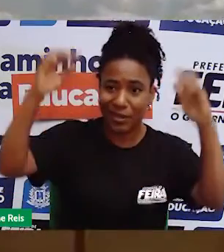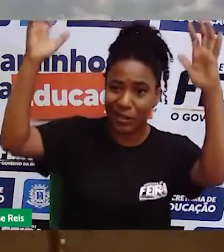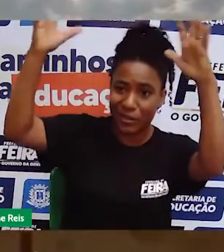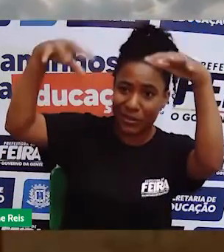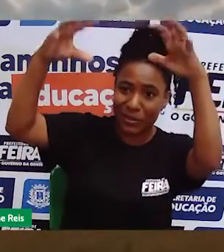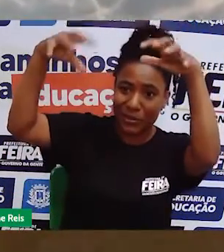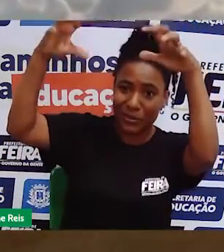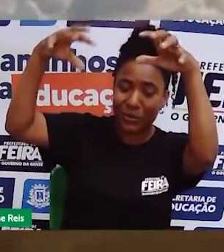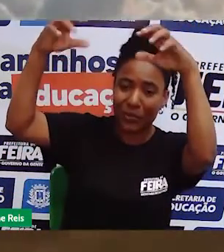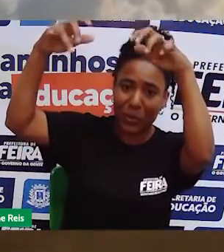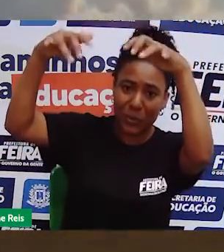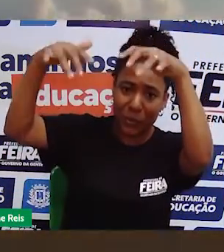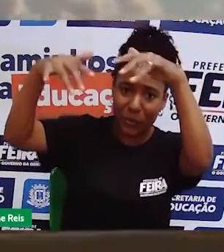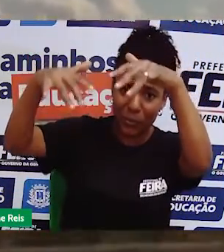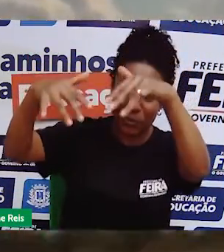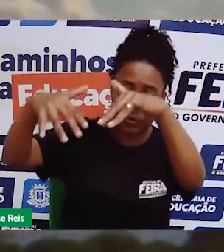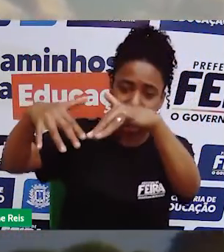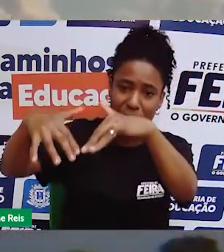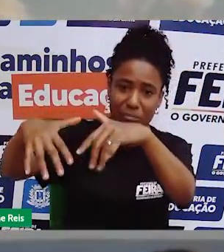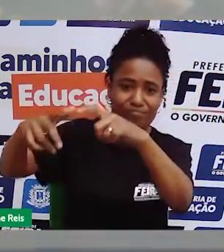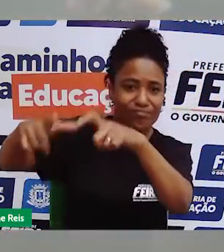céu.